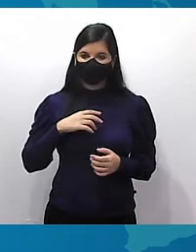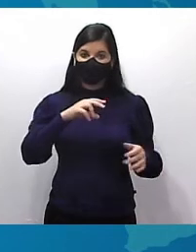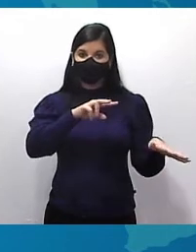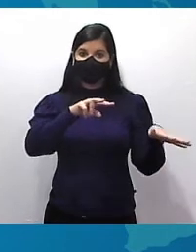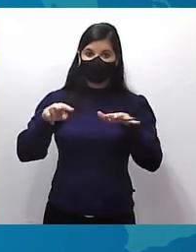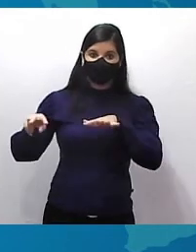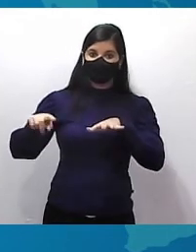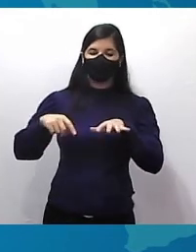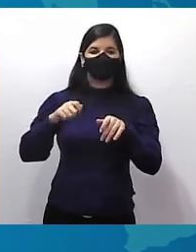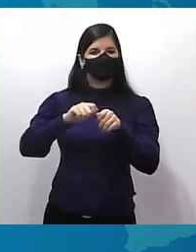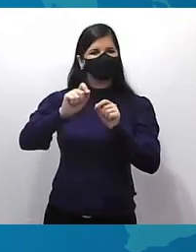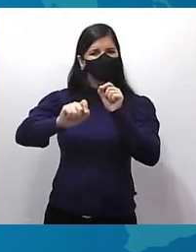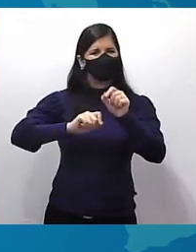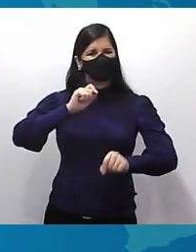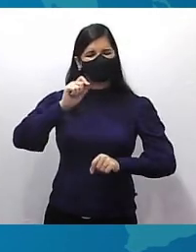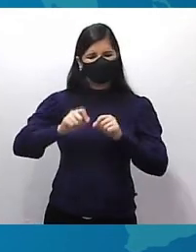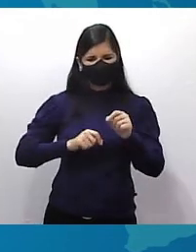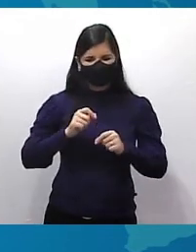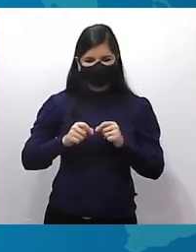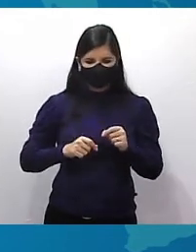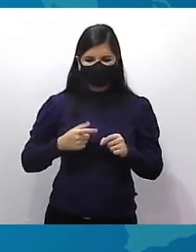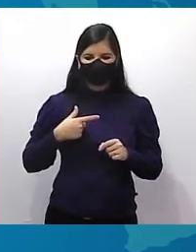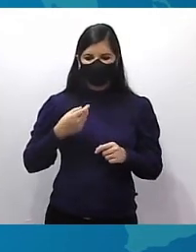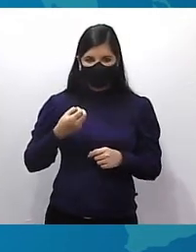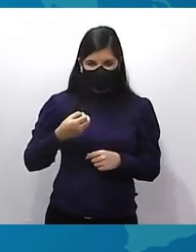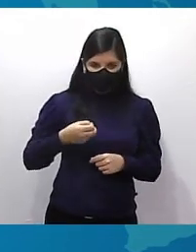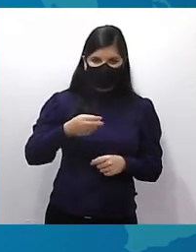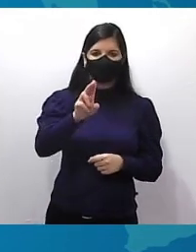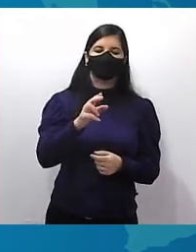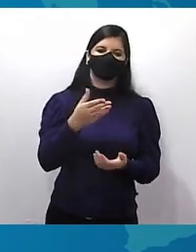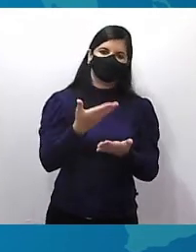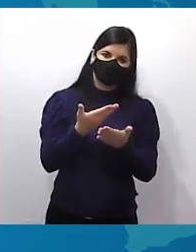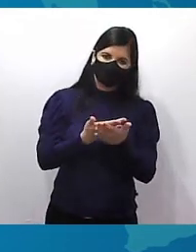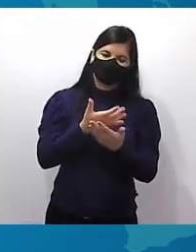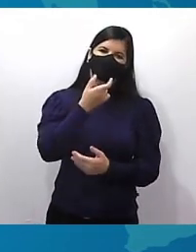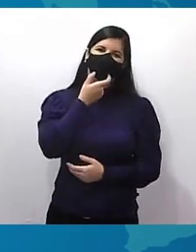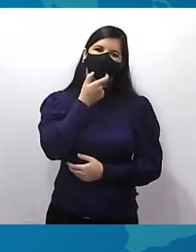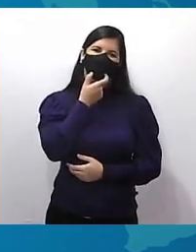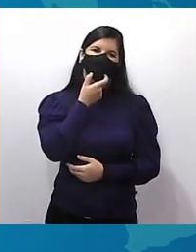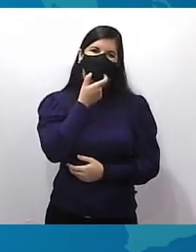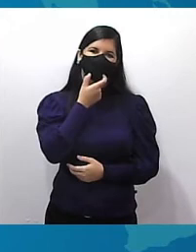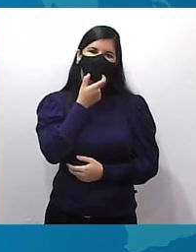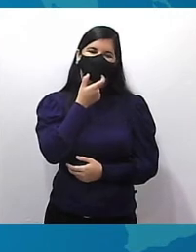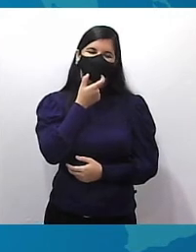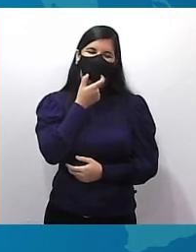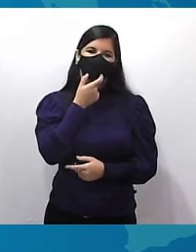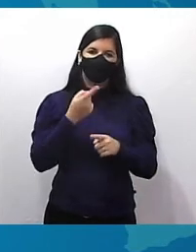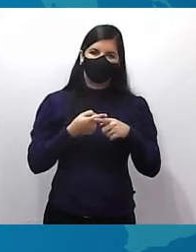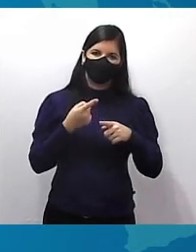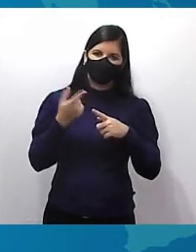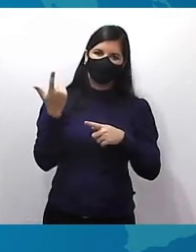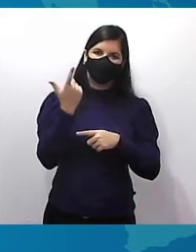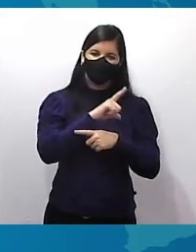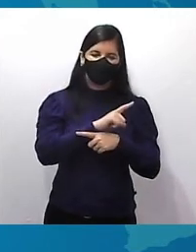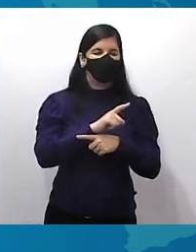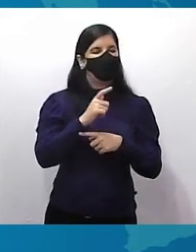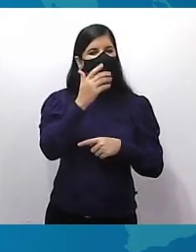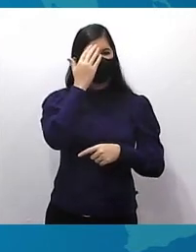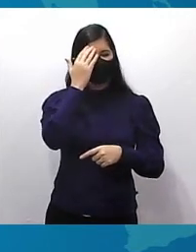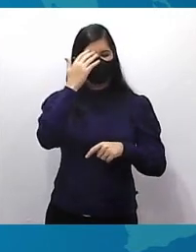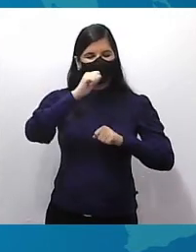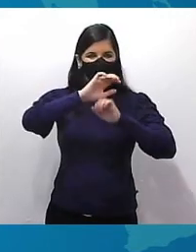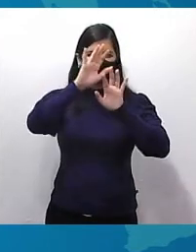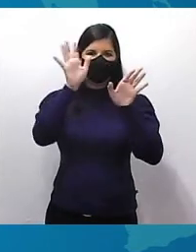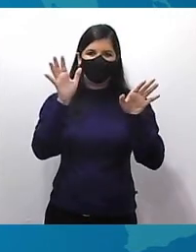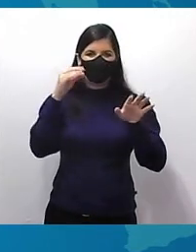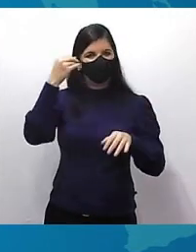que você vai fazer? Novamente, I'm going to study English. Vou estudar inglês para poder ficar melhor. Eu tenho certeza